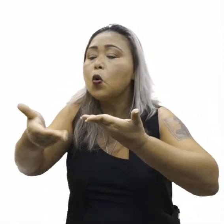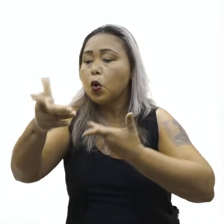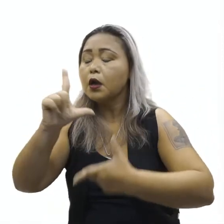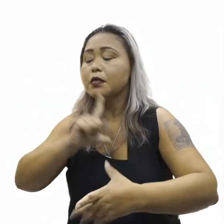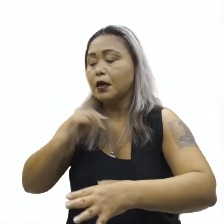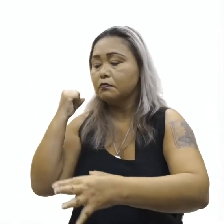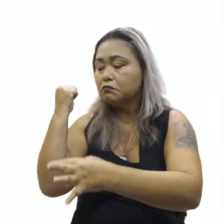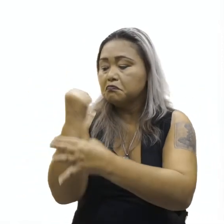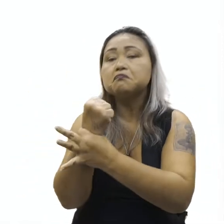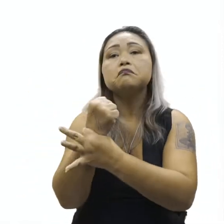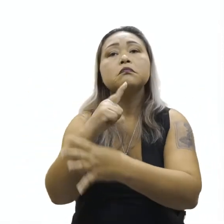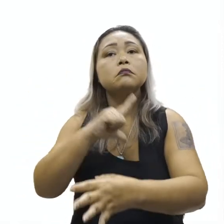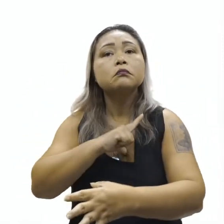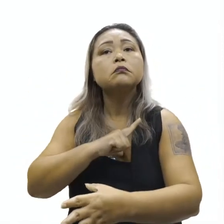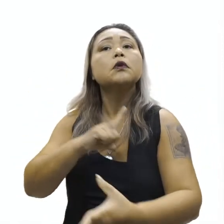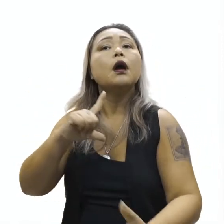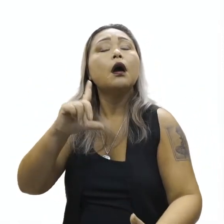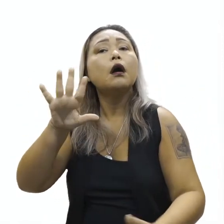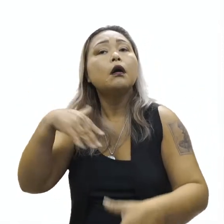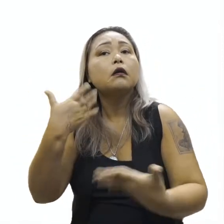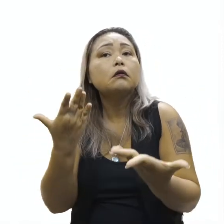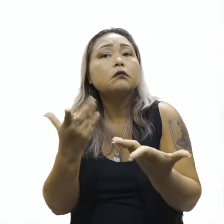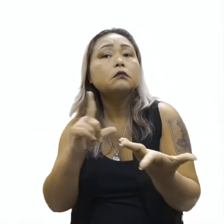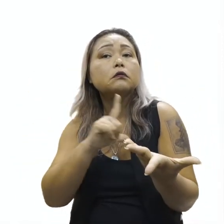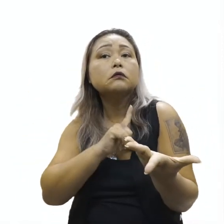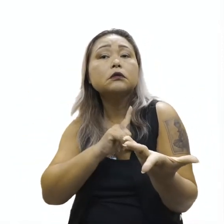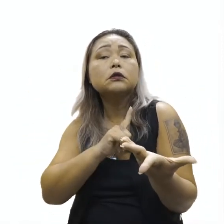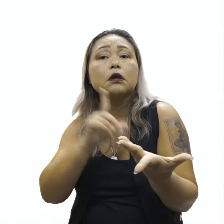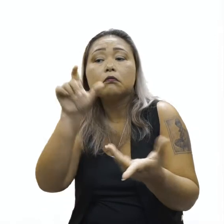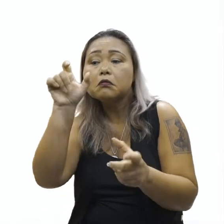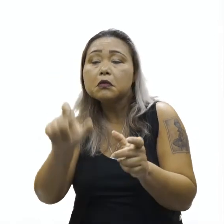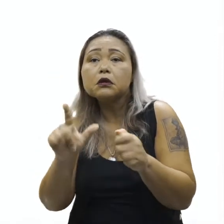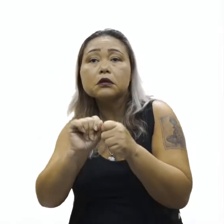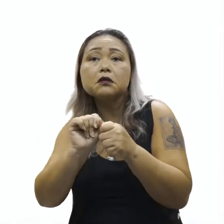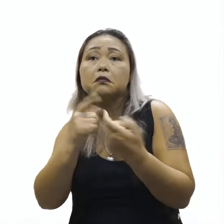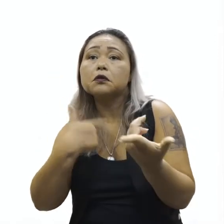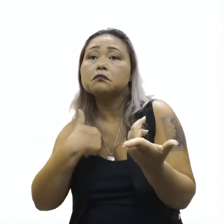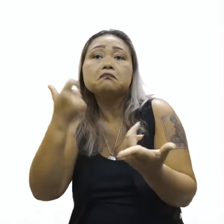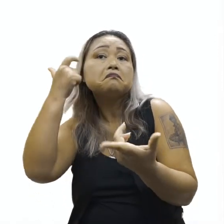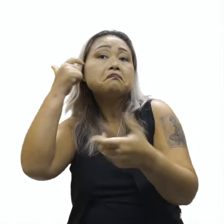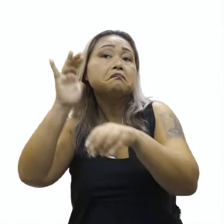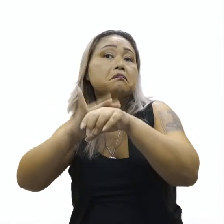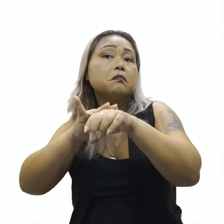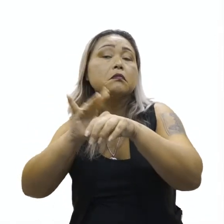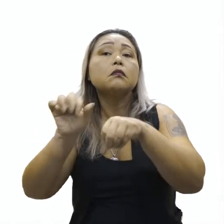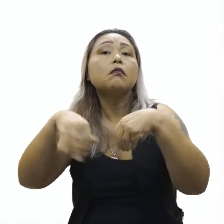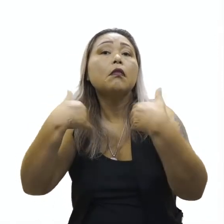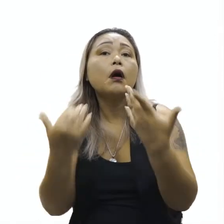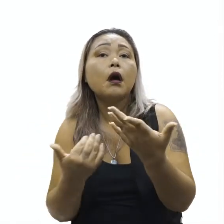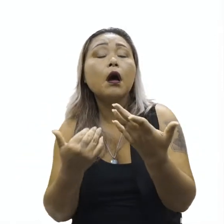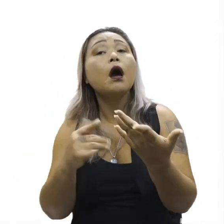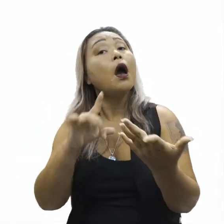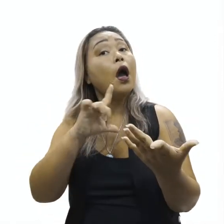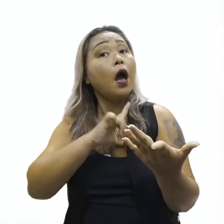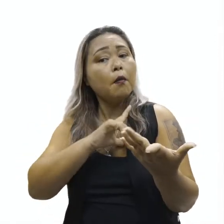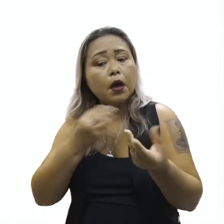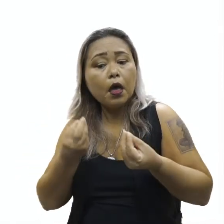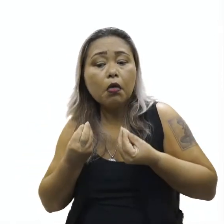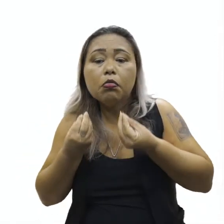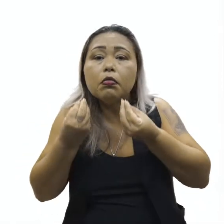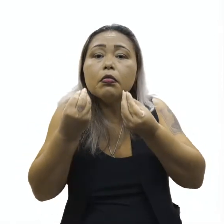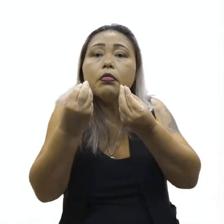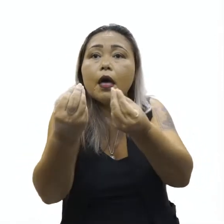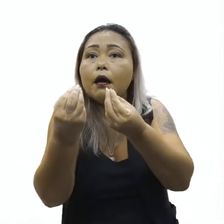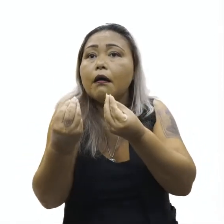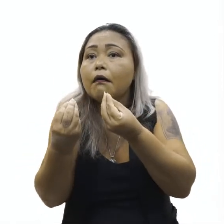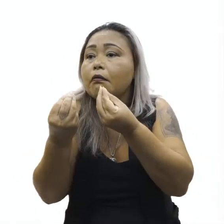e minimamente tenham a civilização, digamos assim, né? Mas que elas também tenham que dar o poder a uma